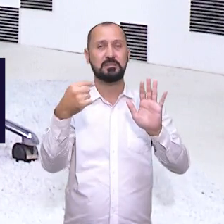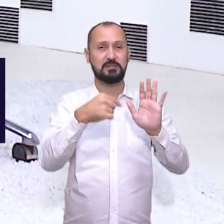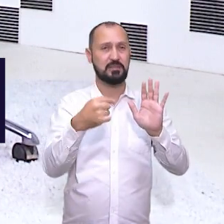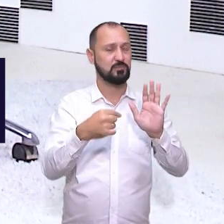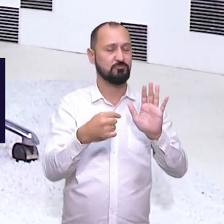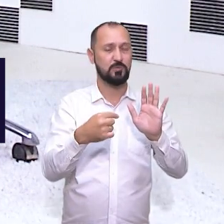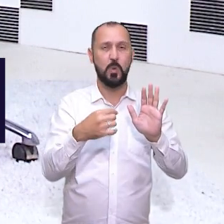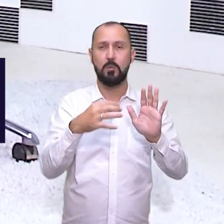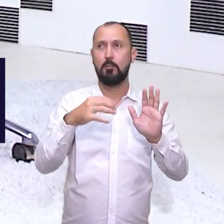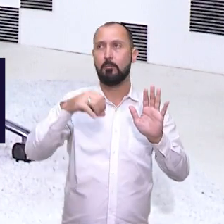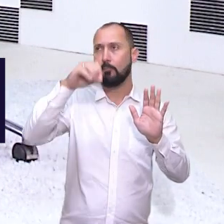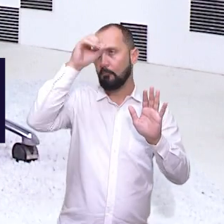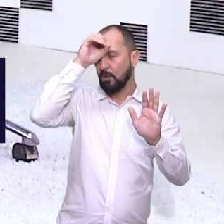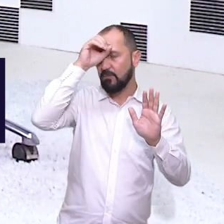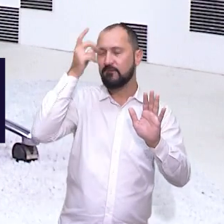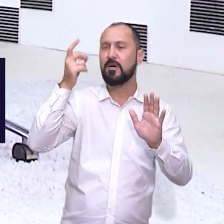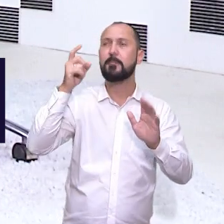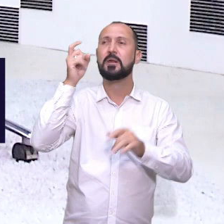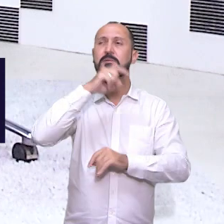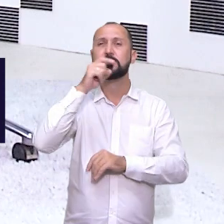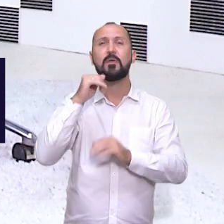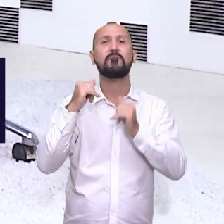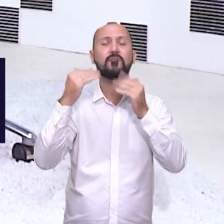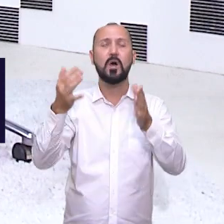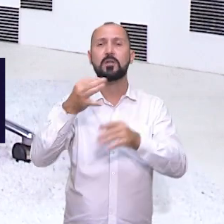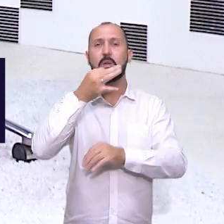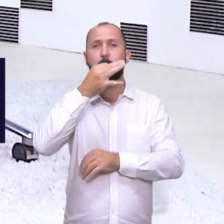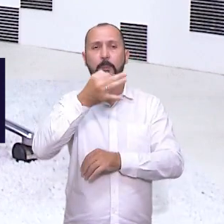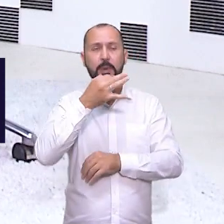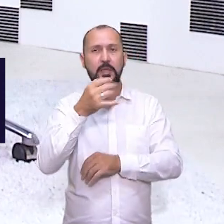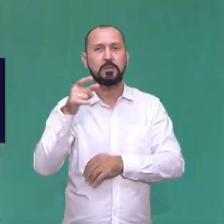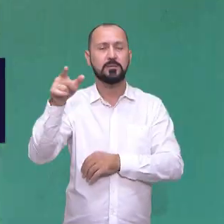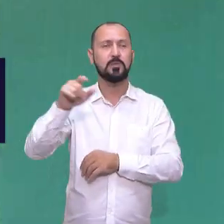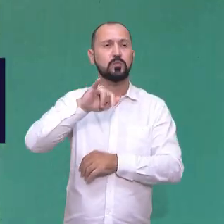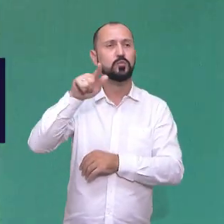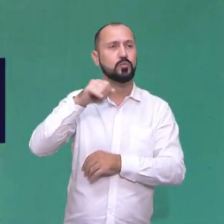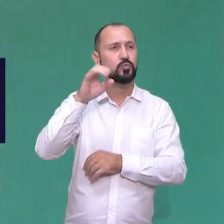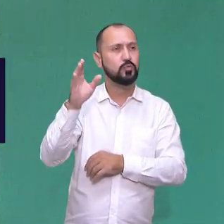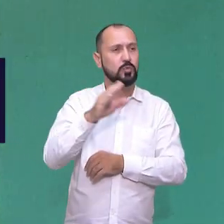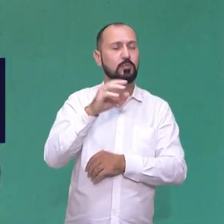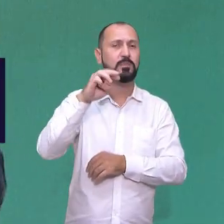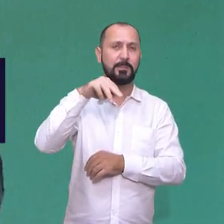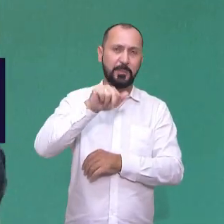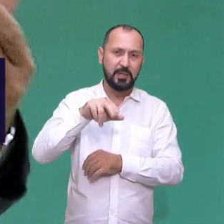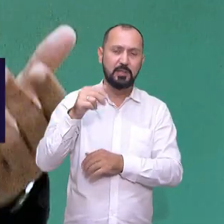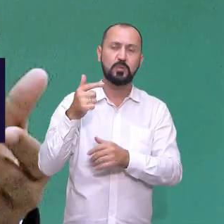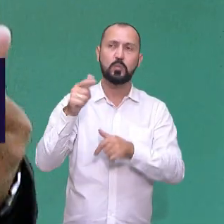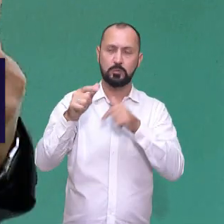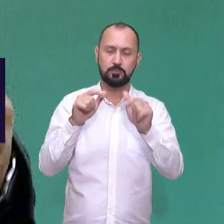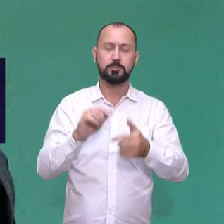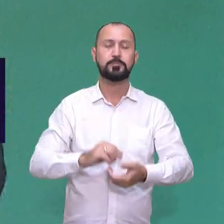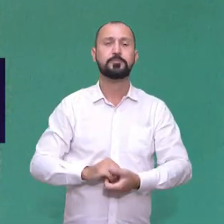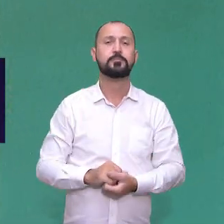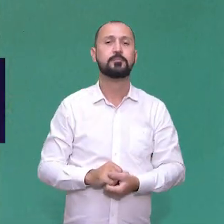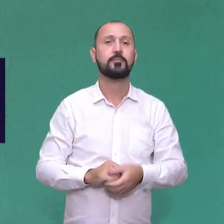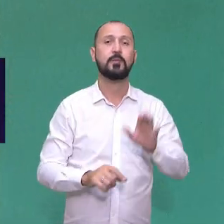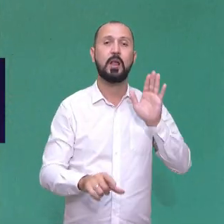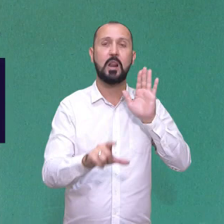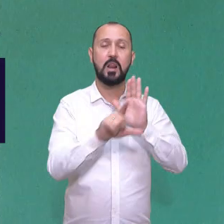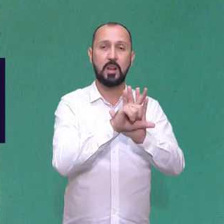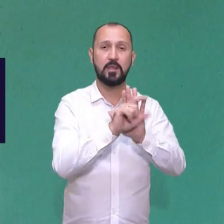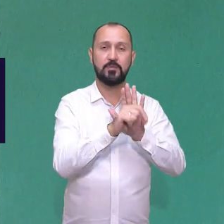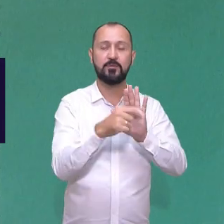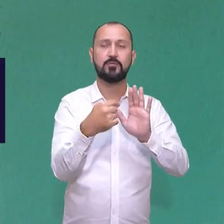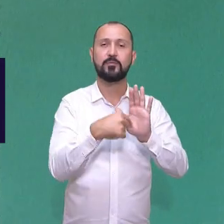Lei Rouanet. Não sabem nem o que estão falando, infelizmente. Vão pelas fake news da vida e pela opinião do João, do Zé,